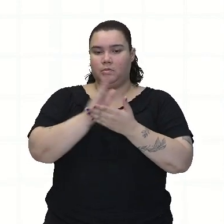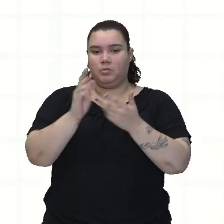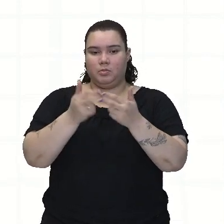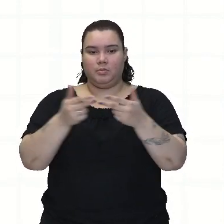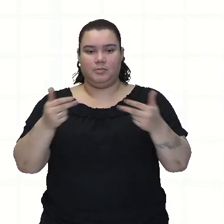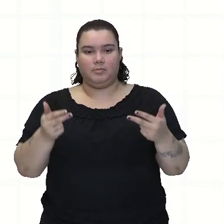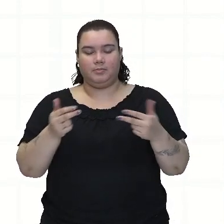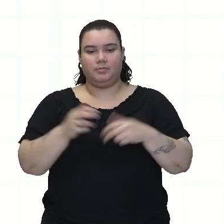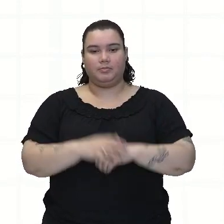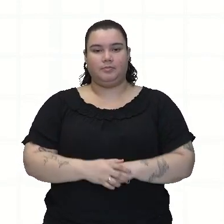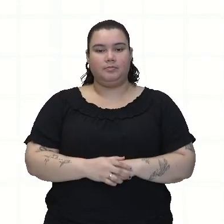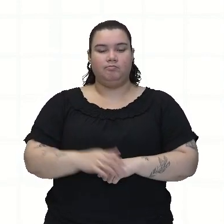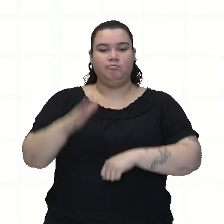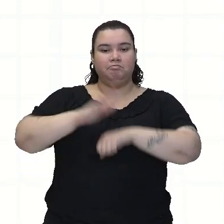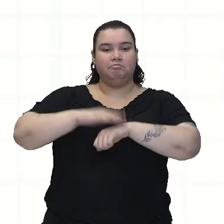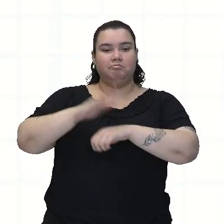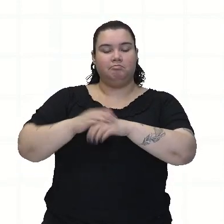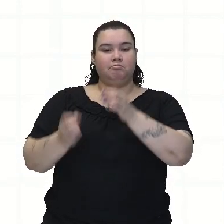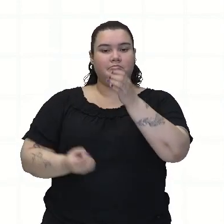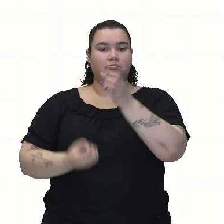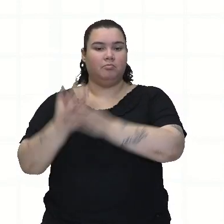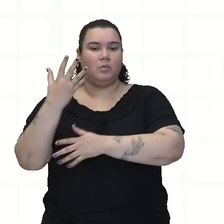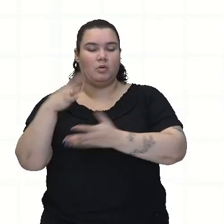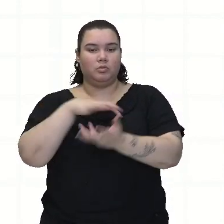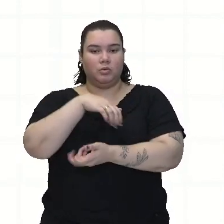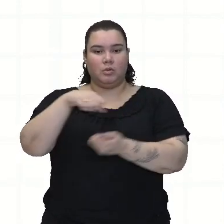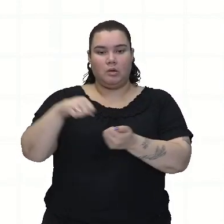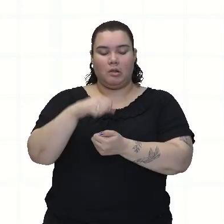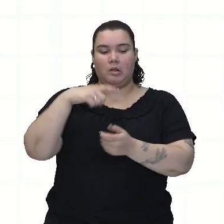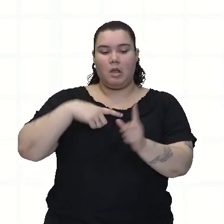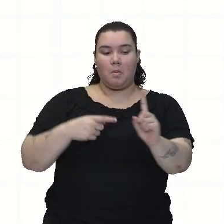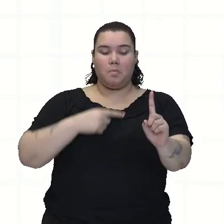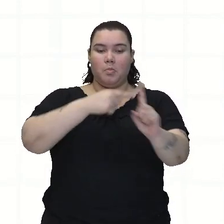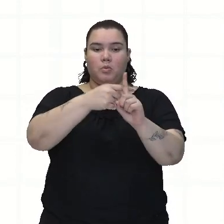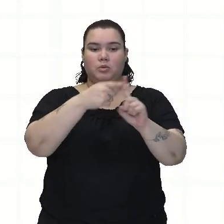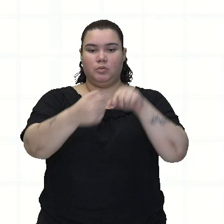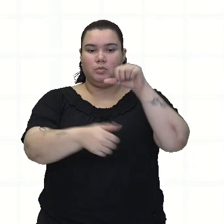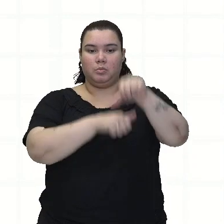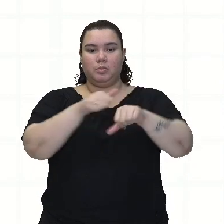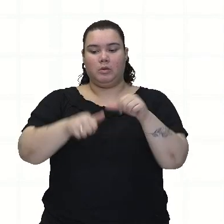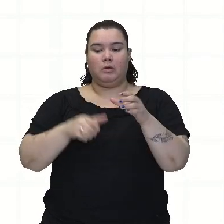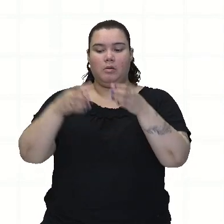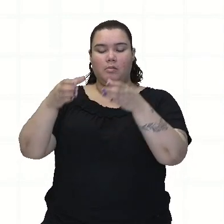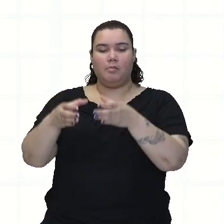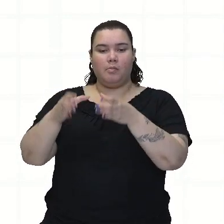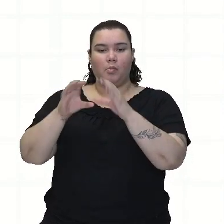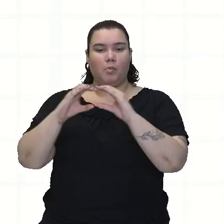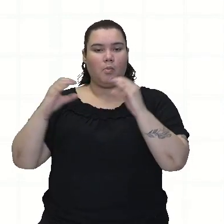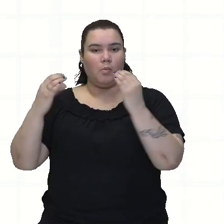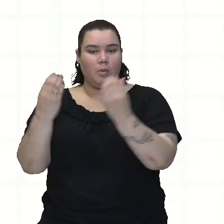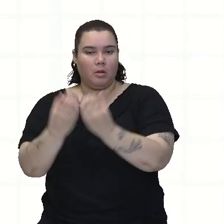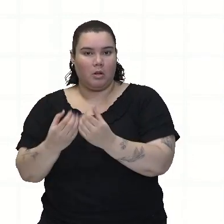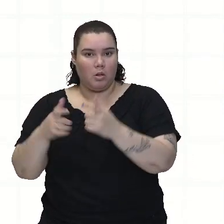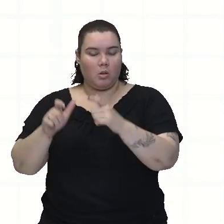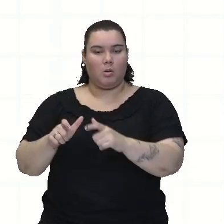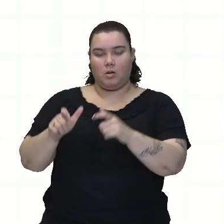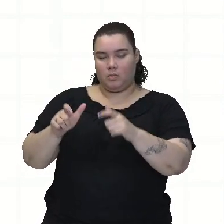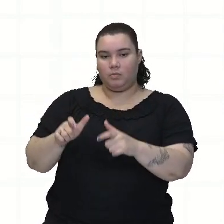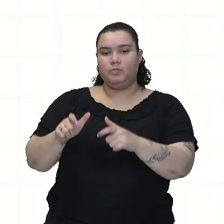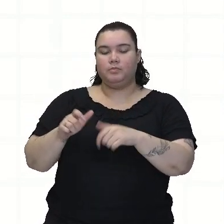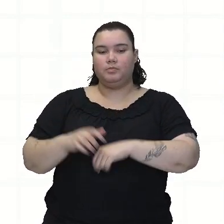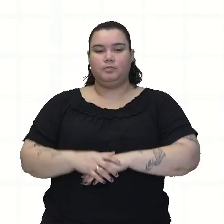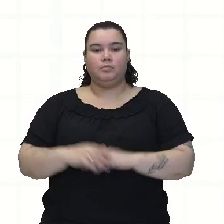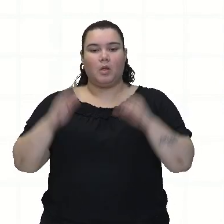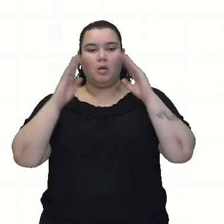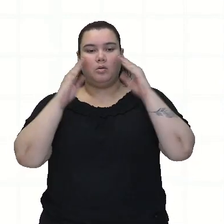Iniciativas sustentáveis impulsionam mudanças positivas na comunidade local. Falando aí de uma forma bem específica